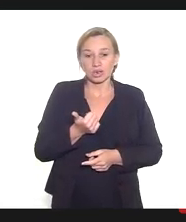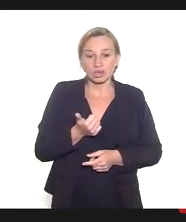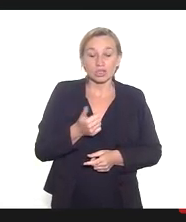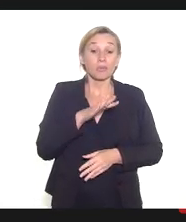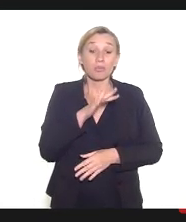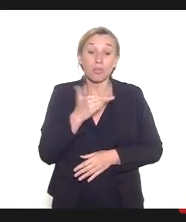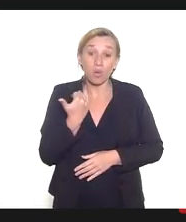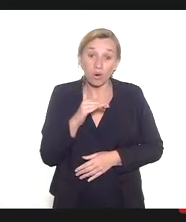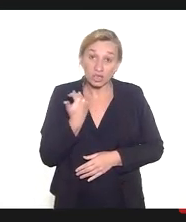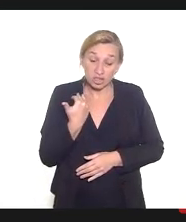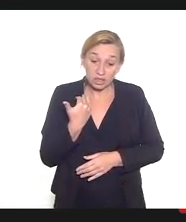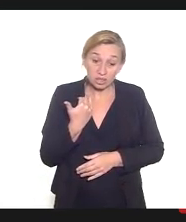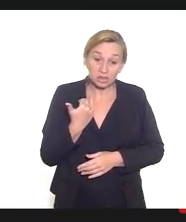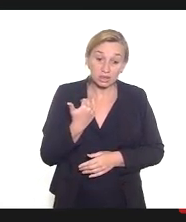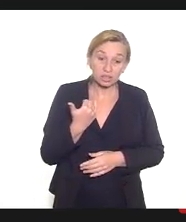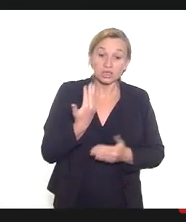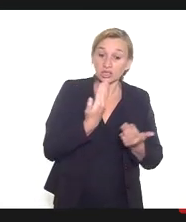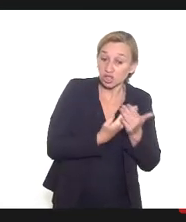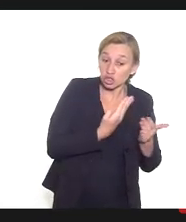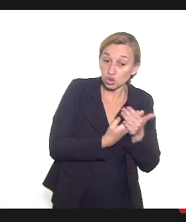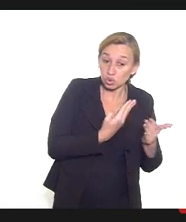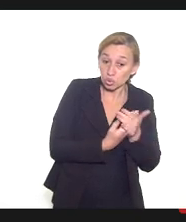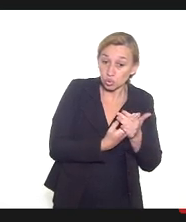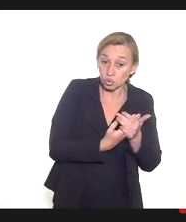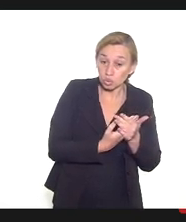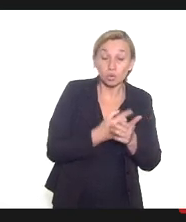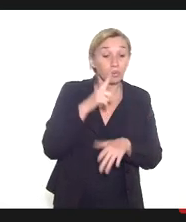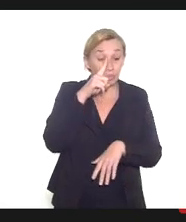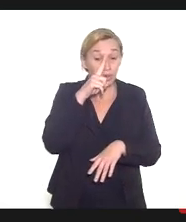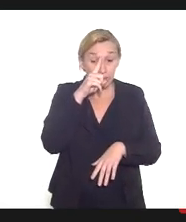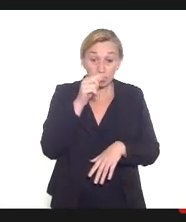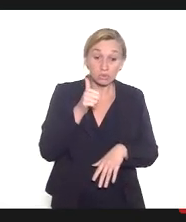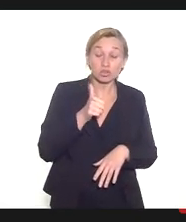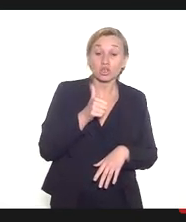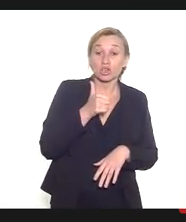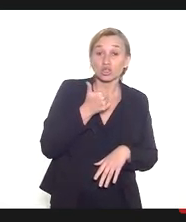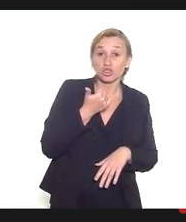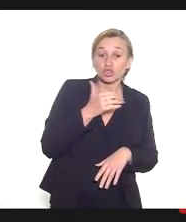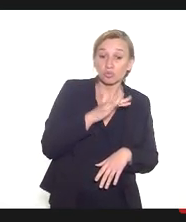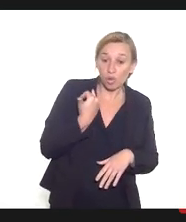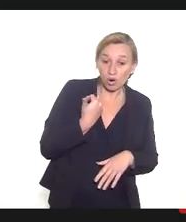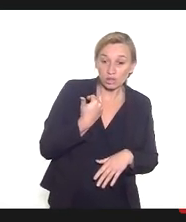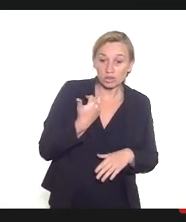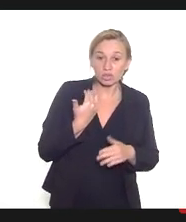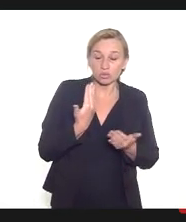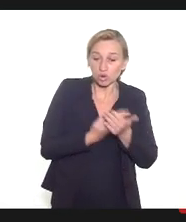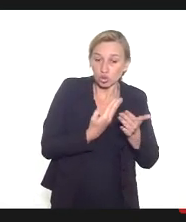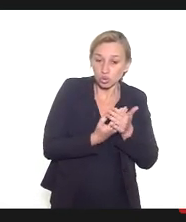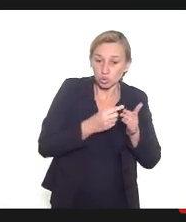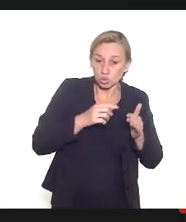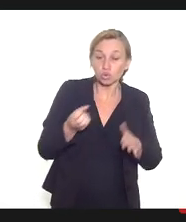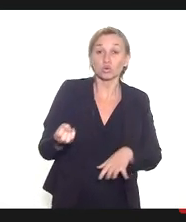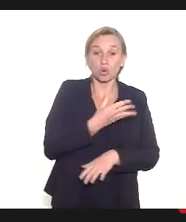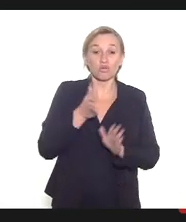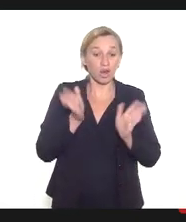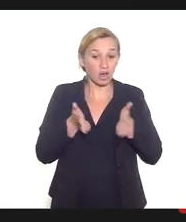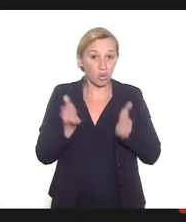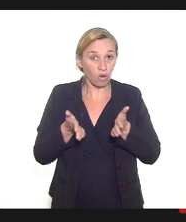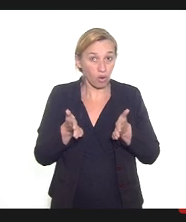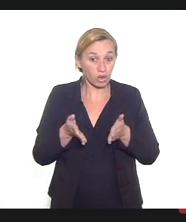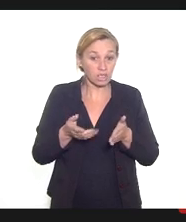e morte e nesses CDC o risco de morte foi quase duas vezes maior mas em um estudo mais recente envolvendo